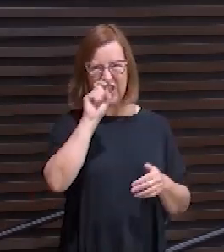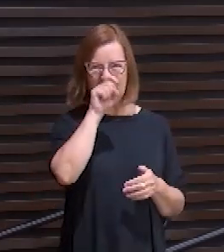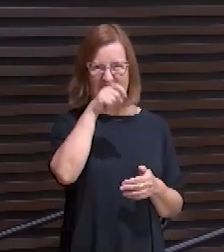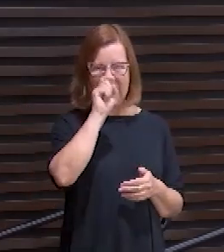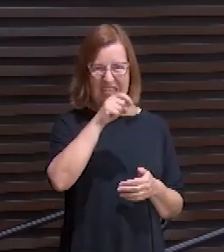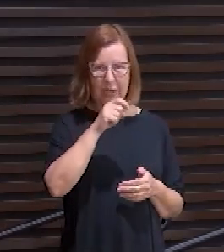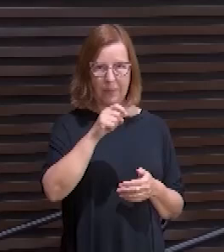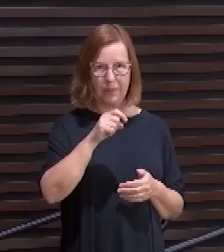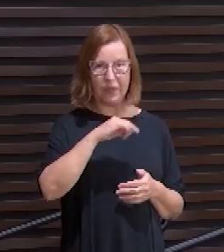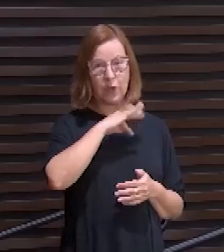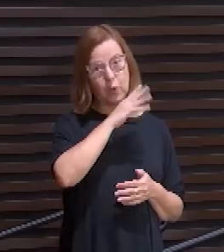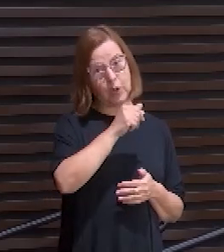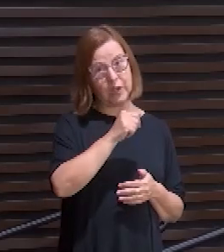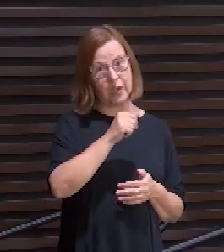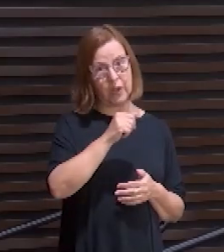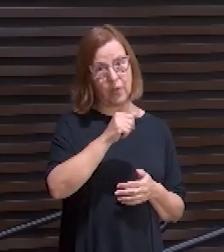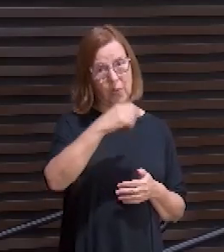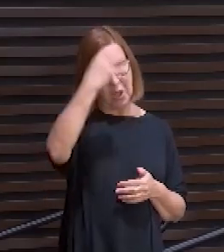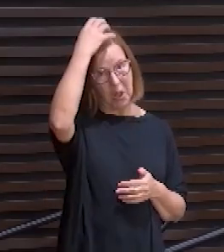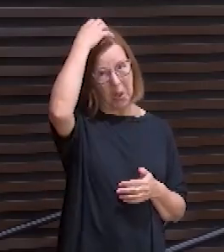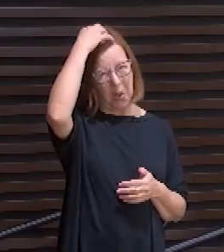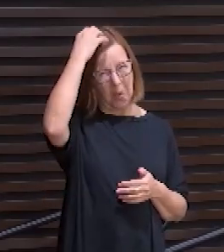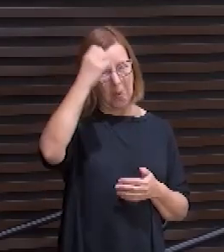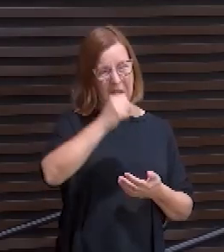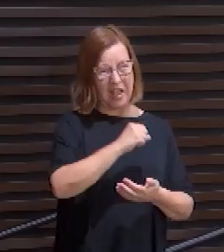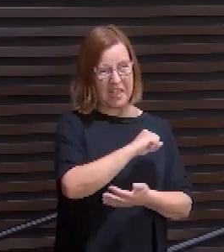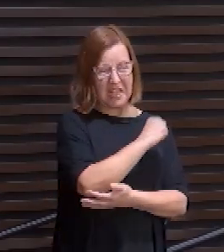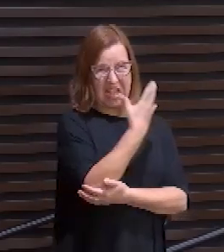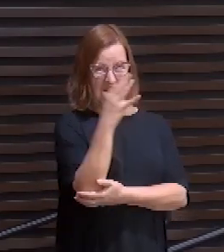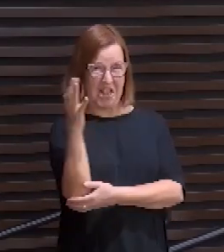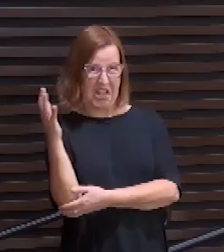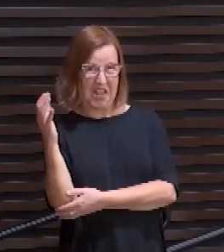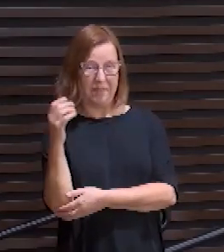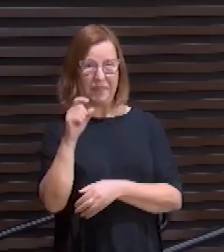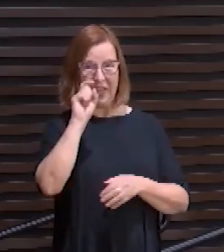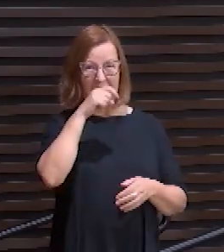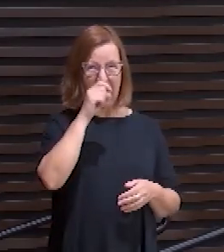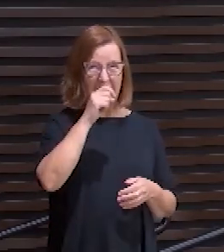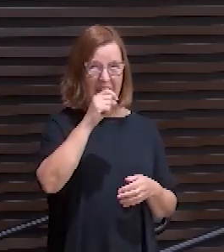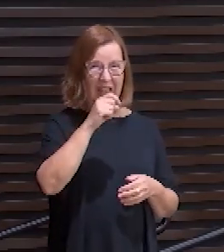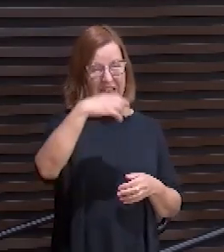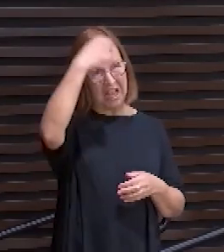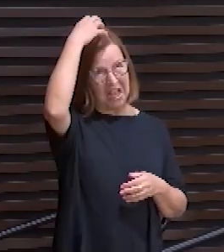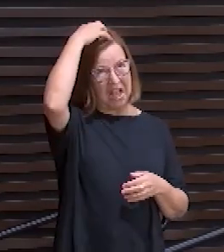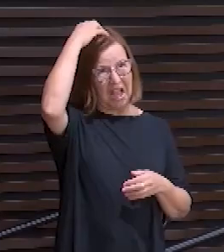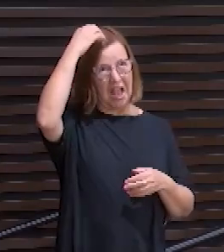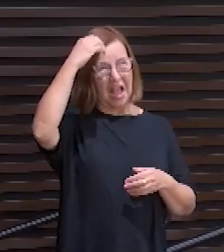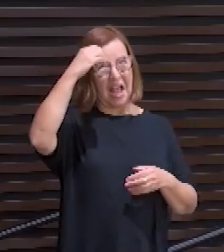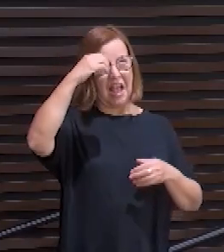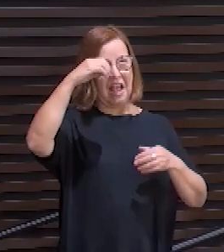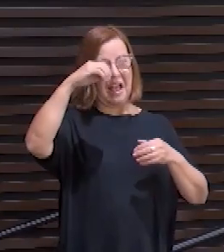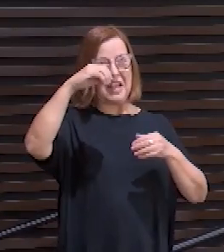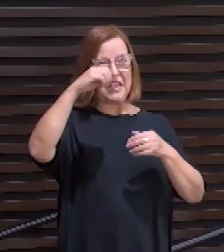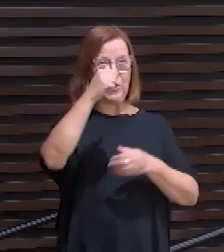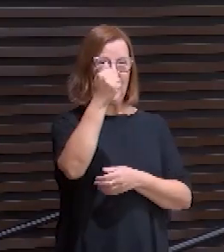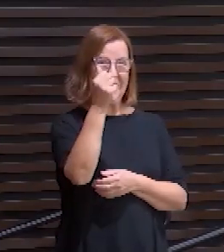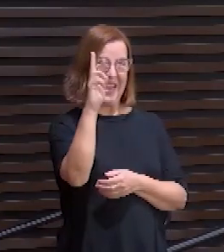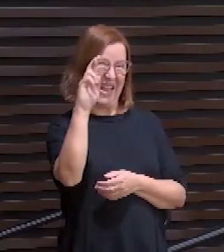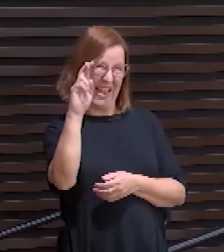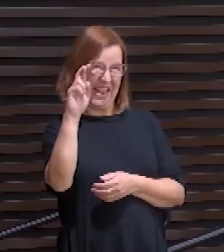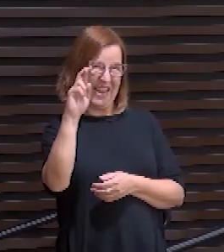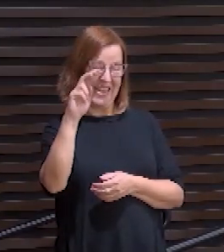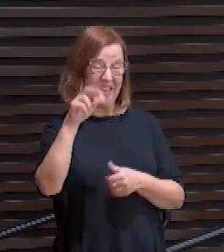O leão é o rei da selva. A águia, a rainha dos ares. Isto aqui é uma figura